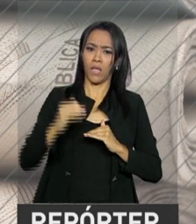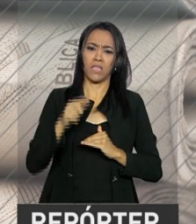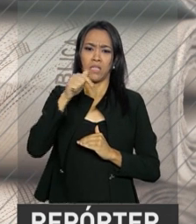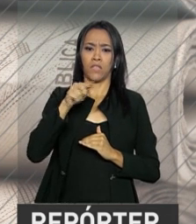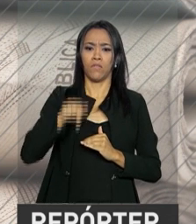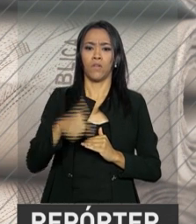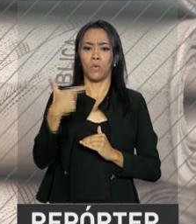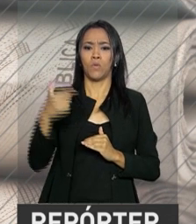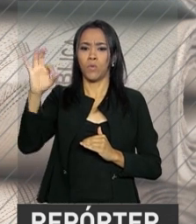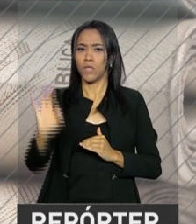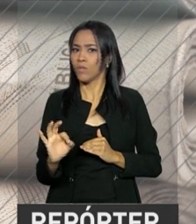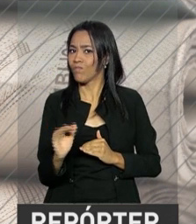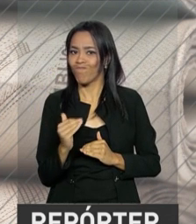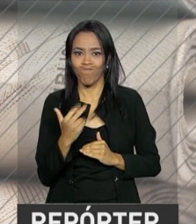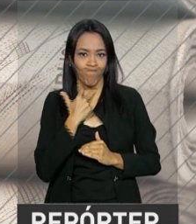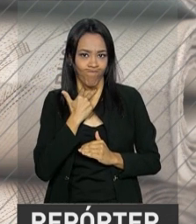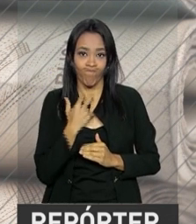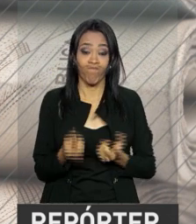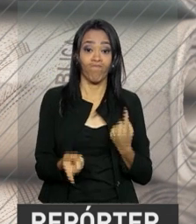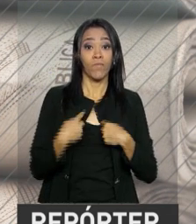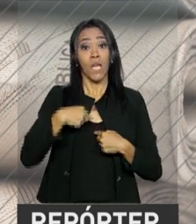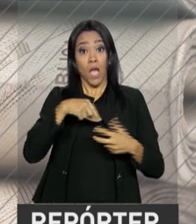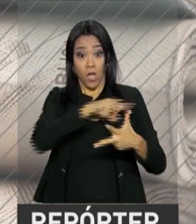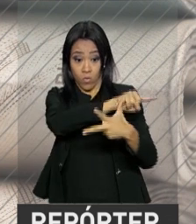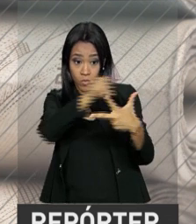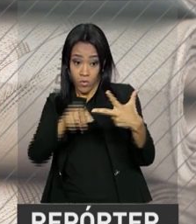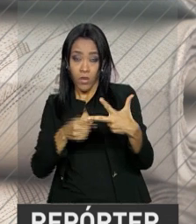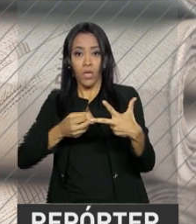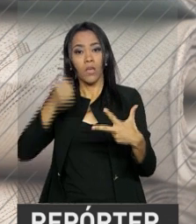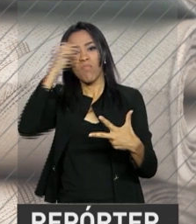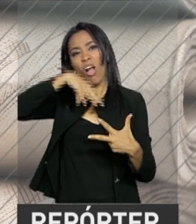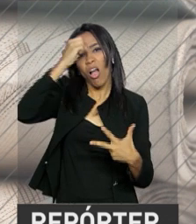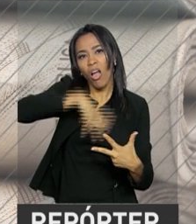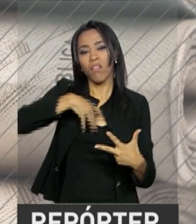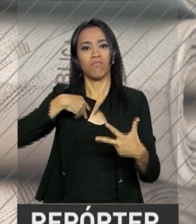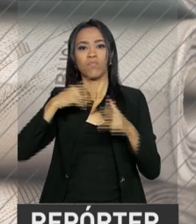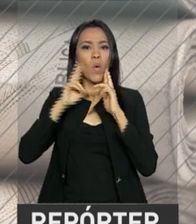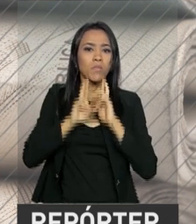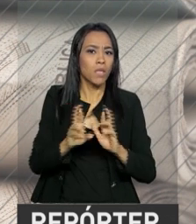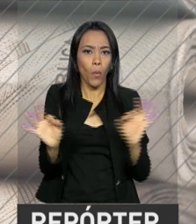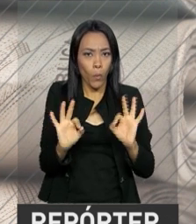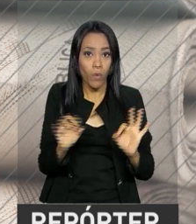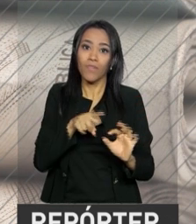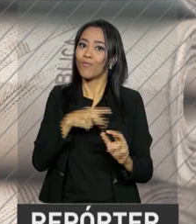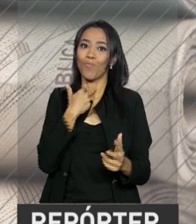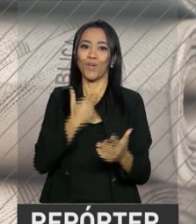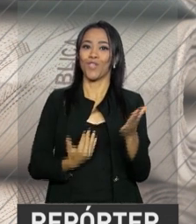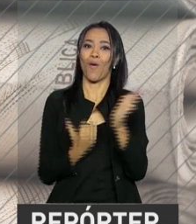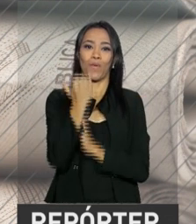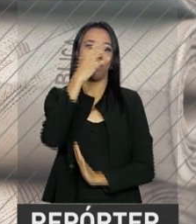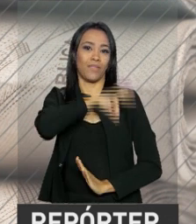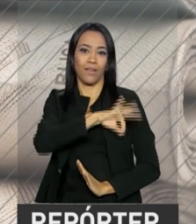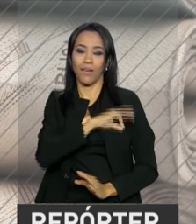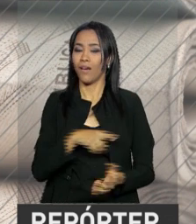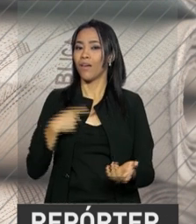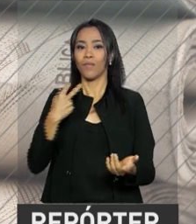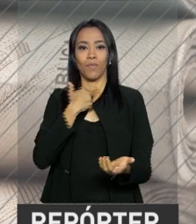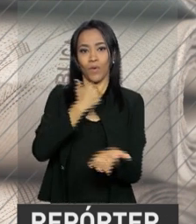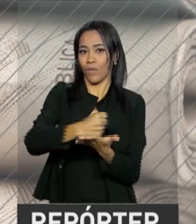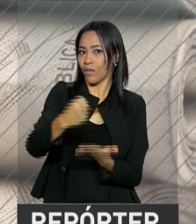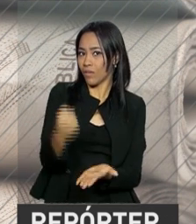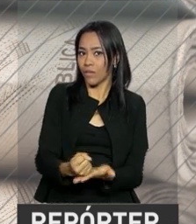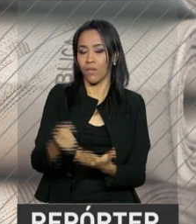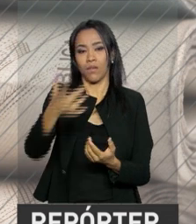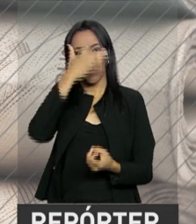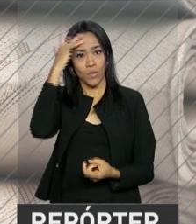7,2 o órgão que desrespeitar o teto não vai poder no ano seguinte dar aumento de Salários contratar pessoas ou